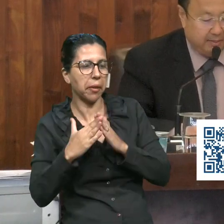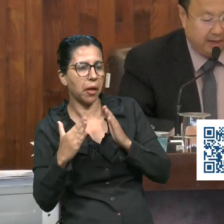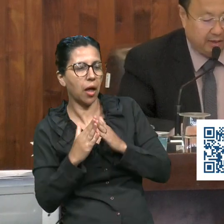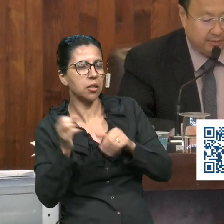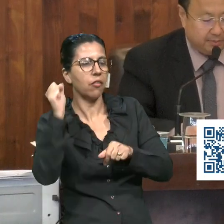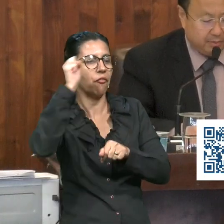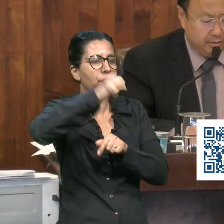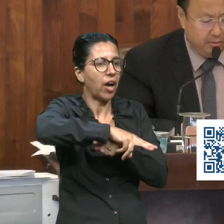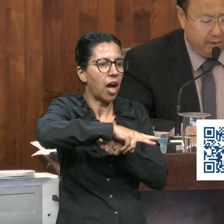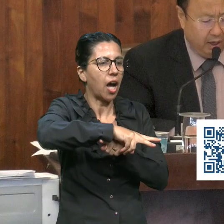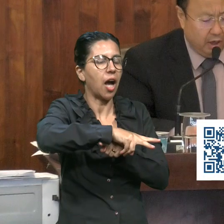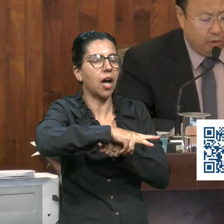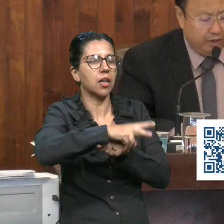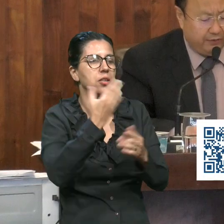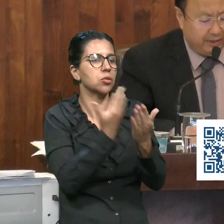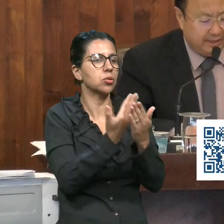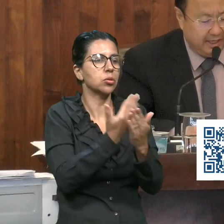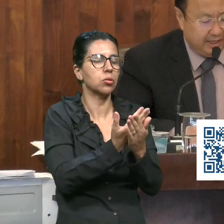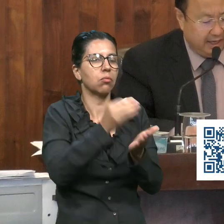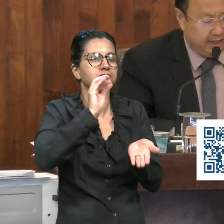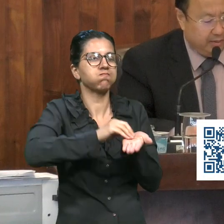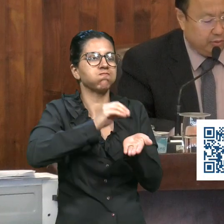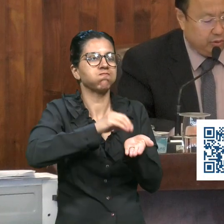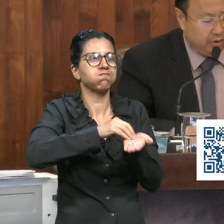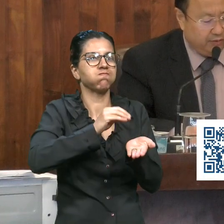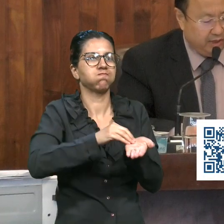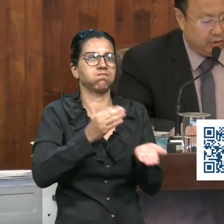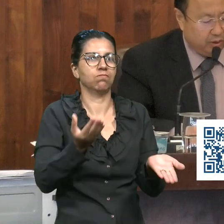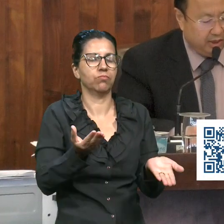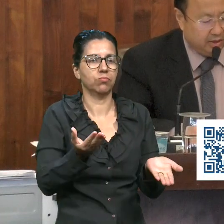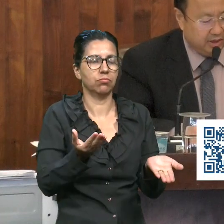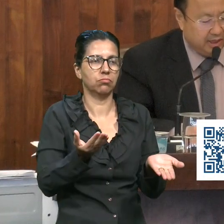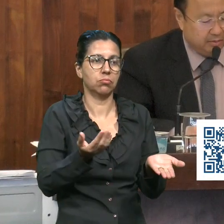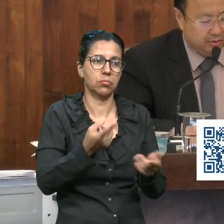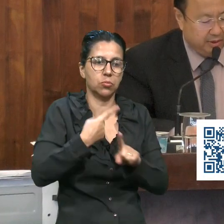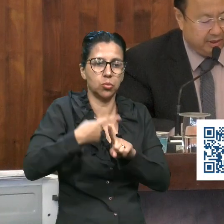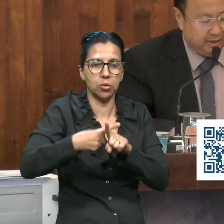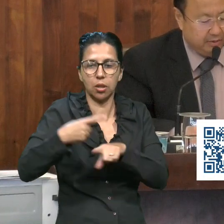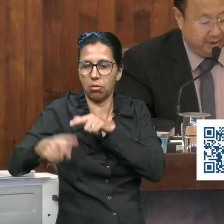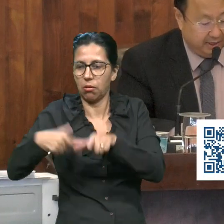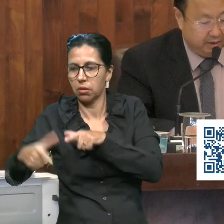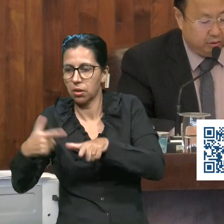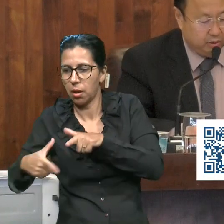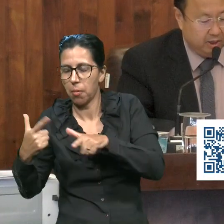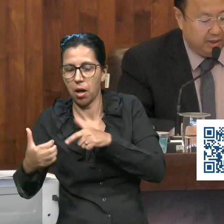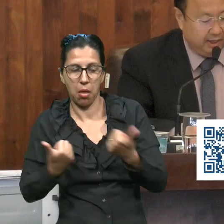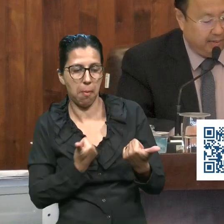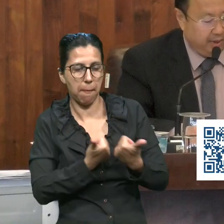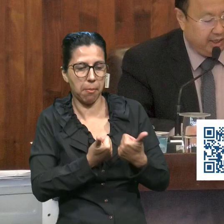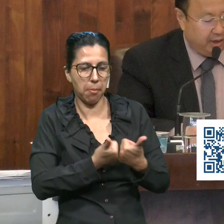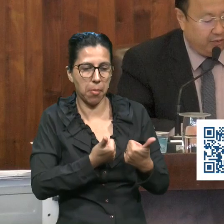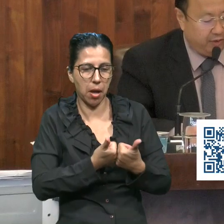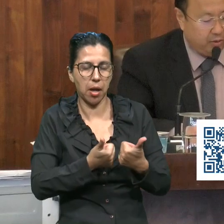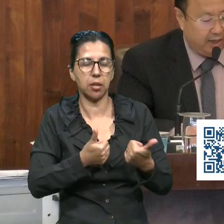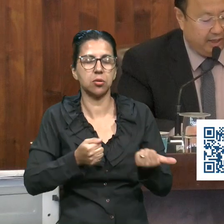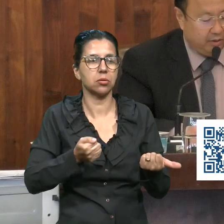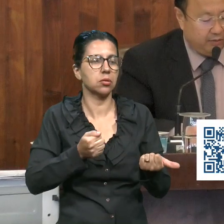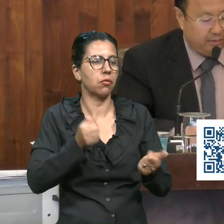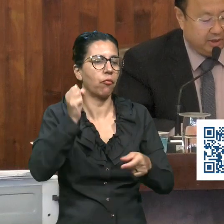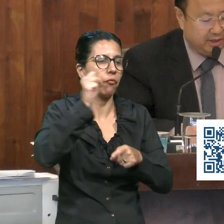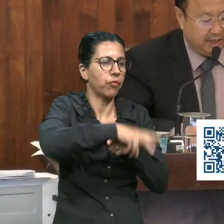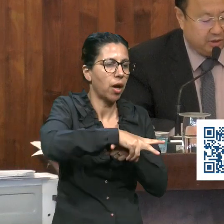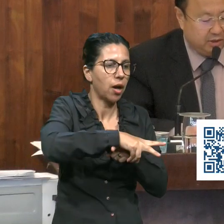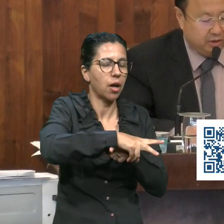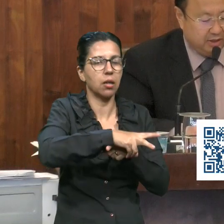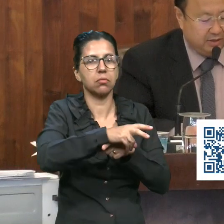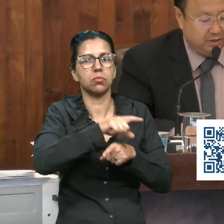locais de trabalho, o que facilitaria muito a vida corrida de ambos. No entanto, temem que, ao efetuarem